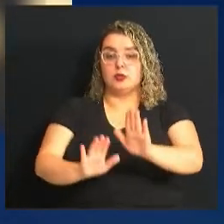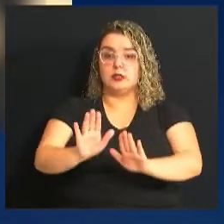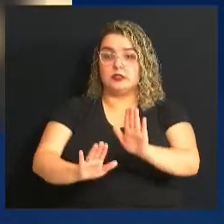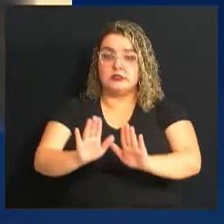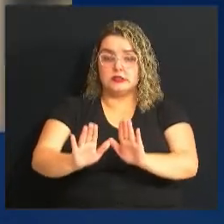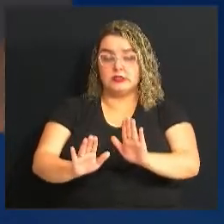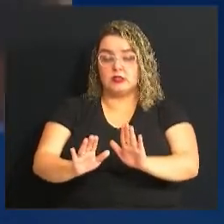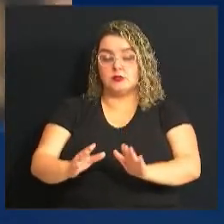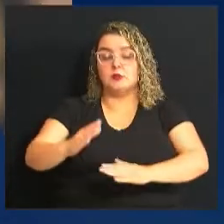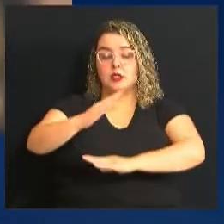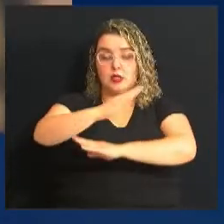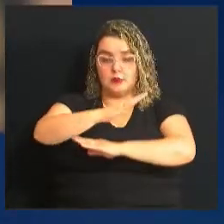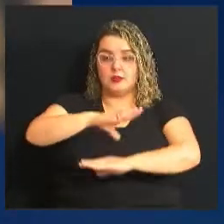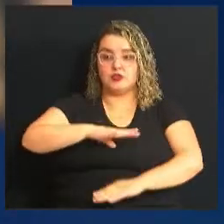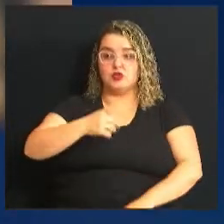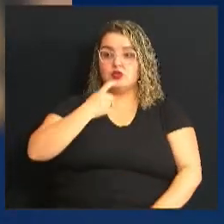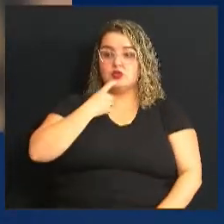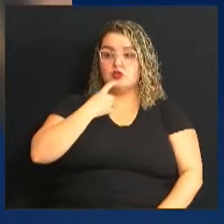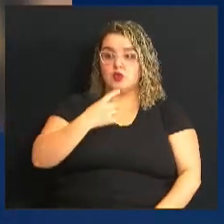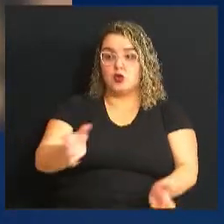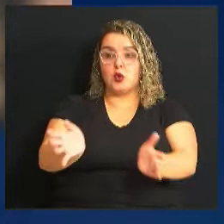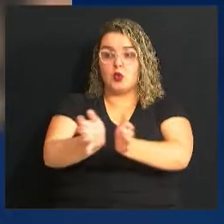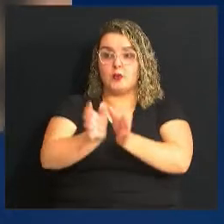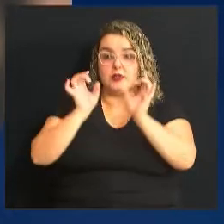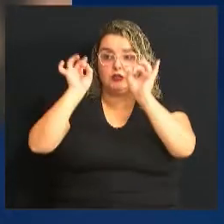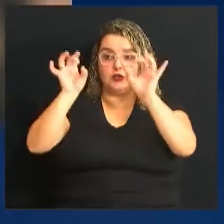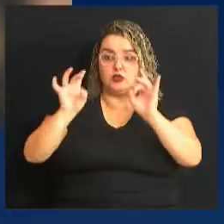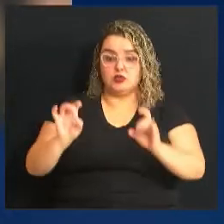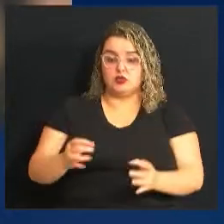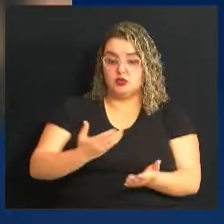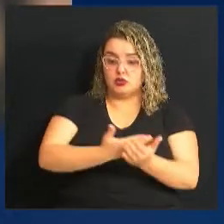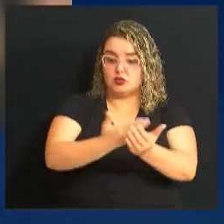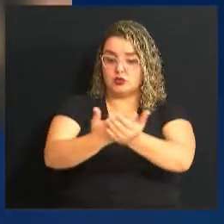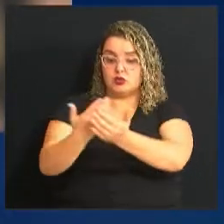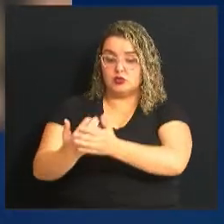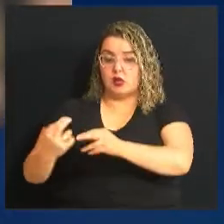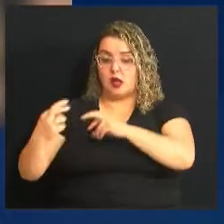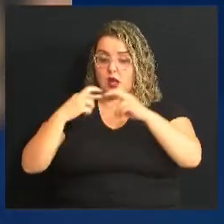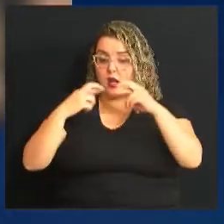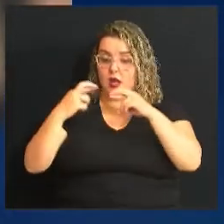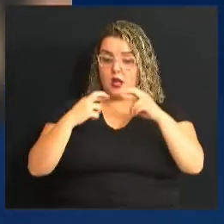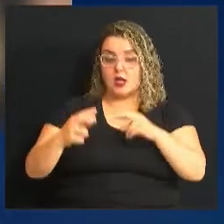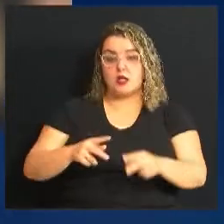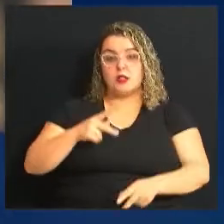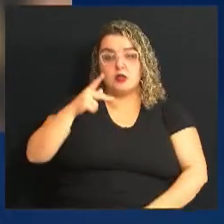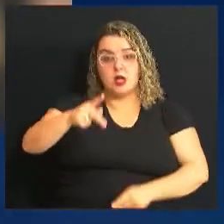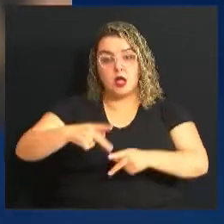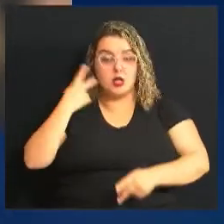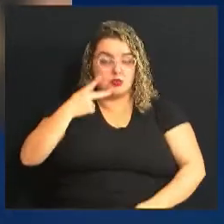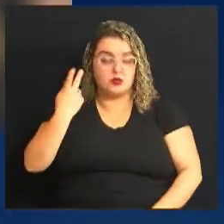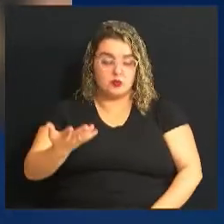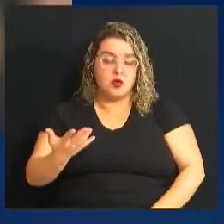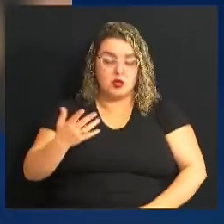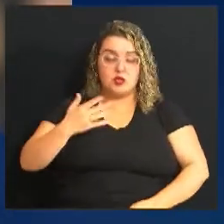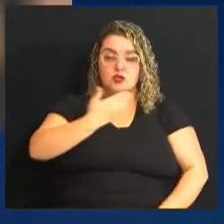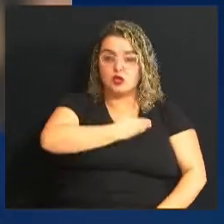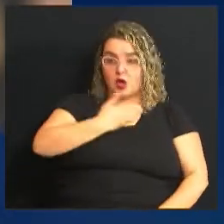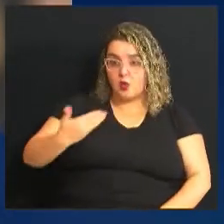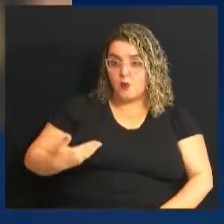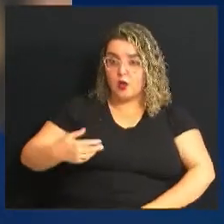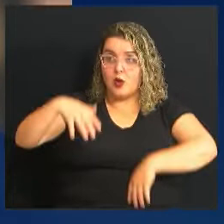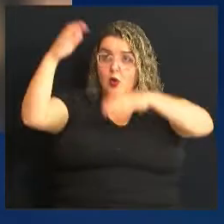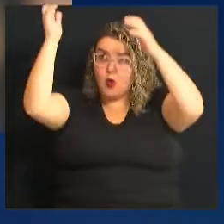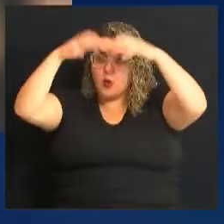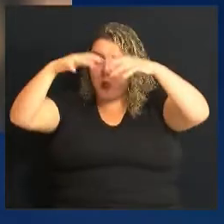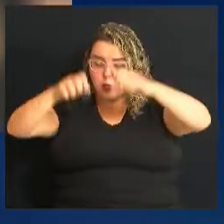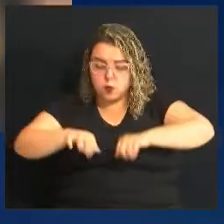de Campinas. Comissão Especial de Estudos, que analisa as políticas públicas para combate de alagamentos, enchentes